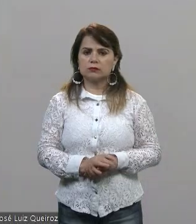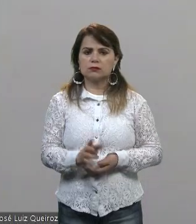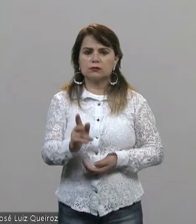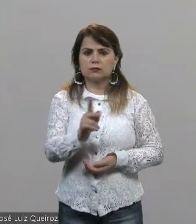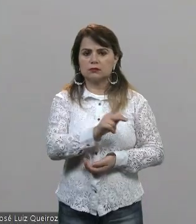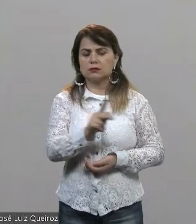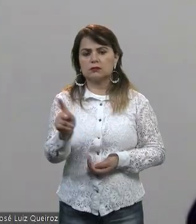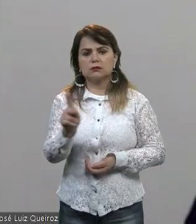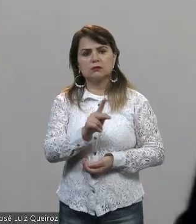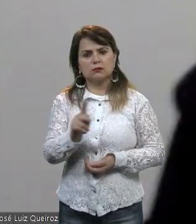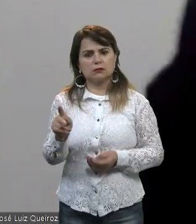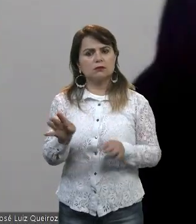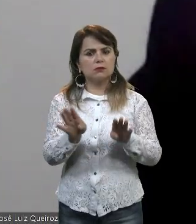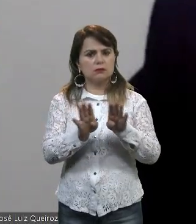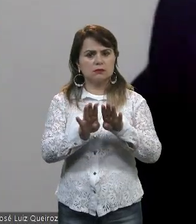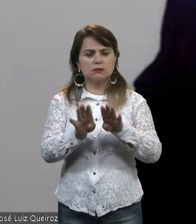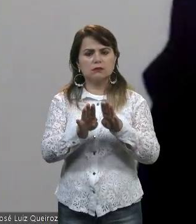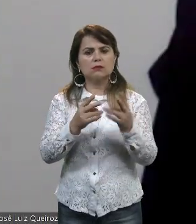Presidente, eu também